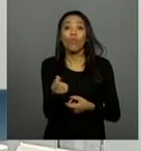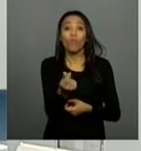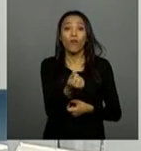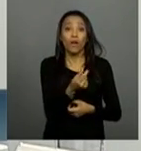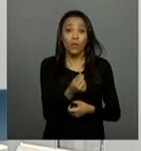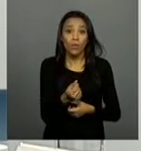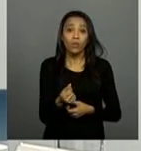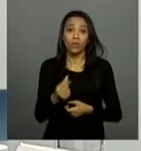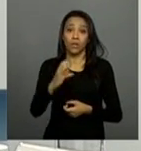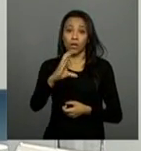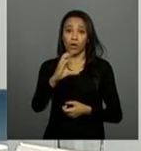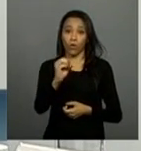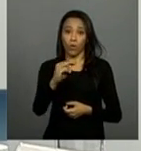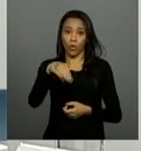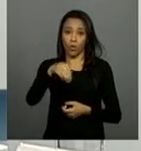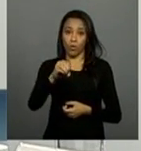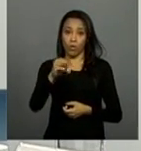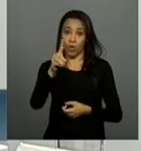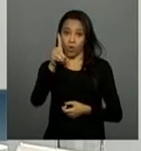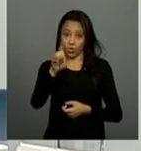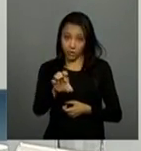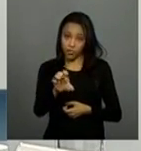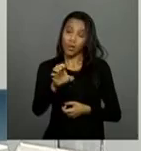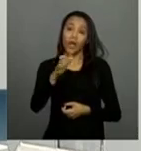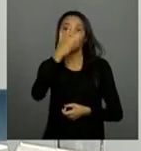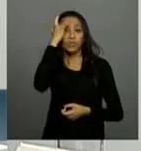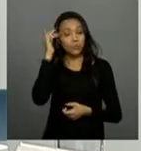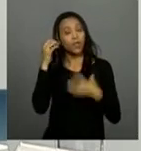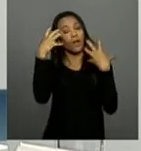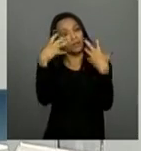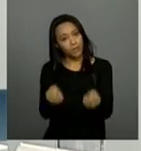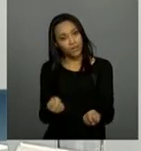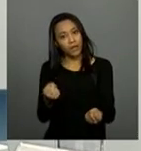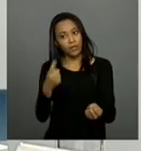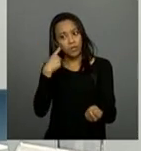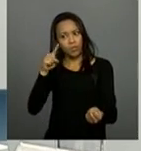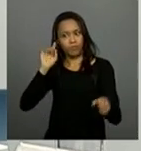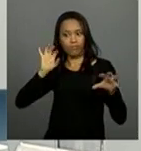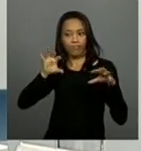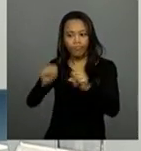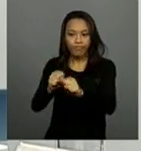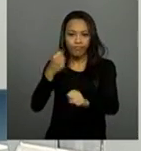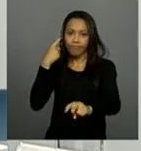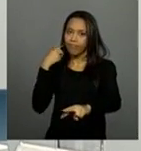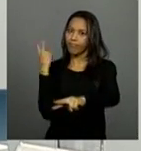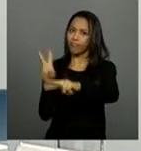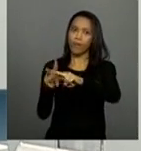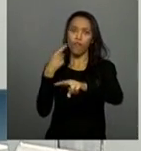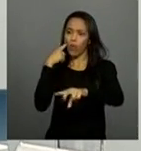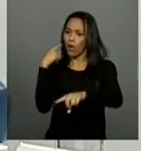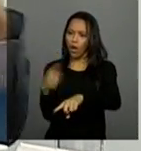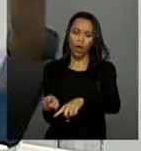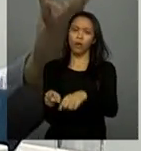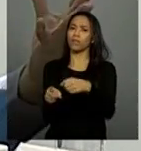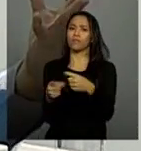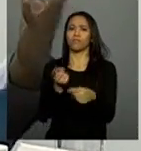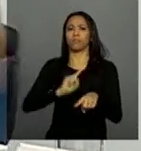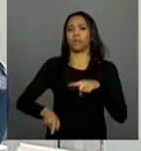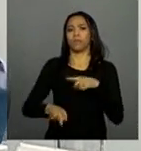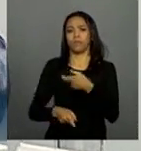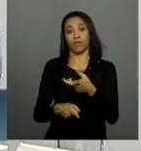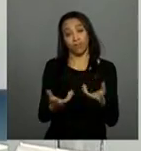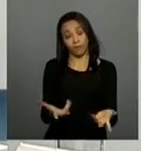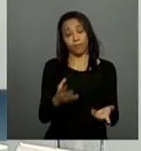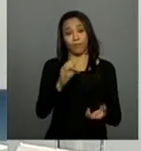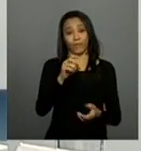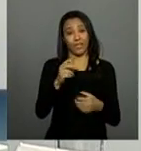que subiu, então todo mundo, as pessoas toparam arriscar e foram pegas. Tá? Então, essa história da soja